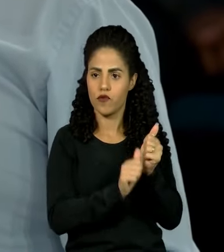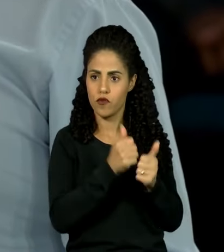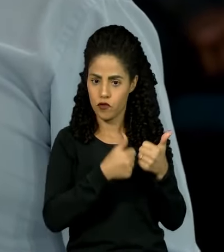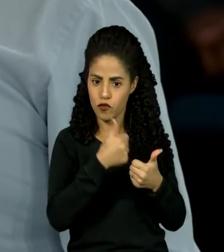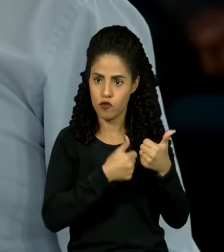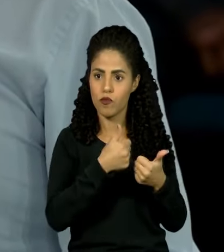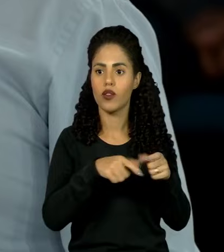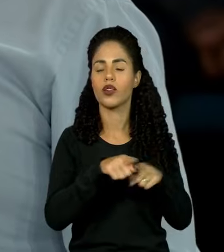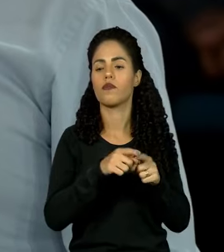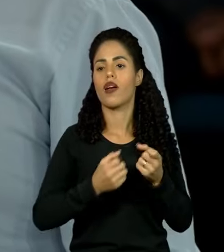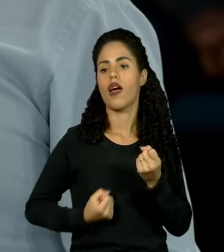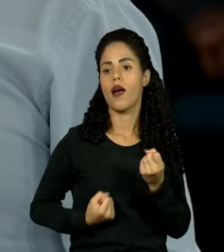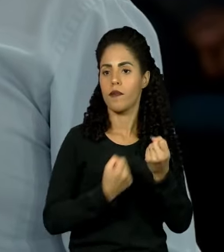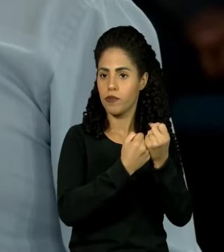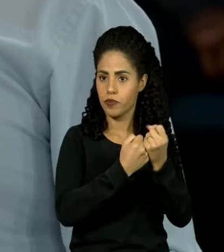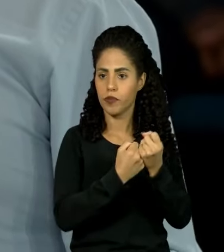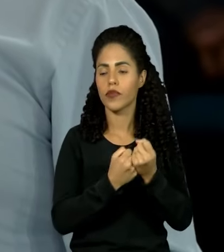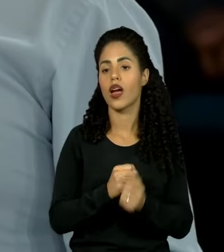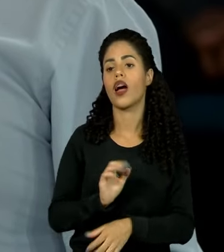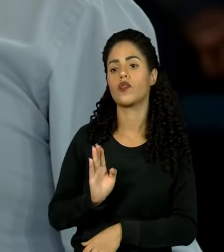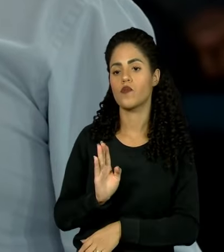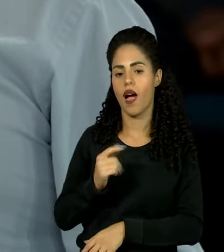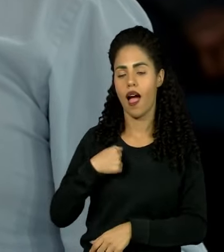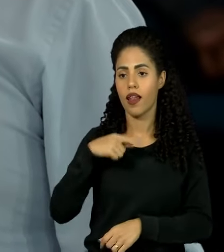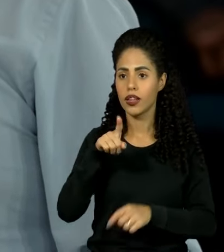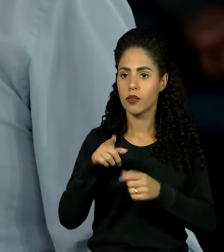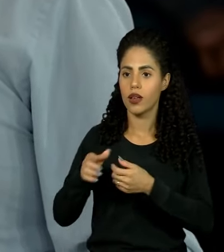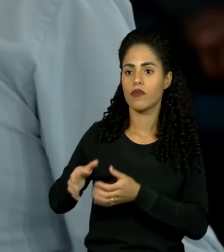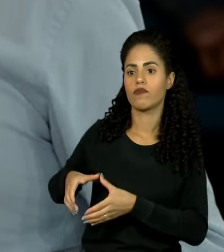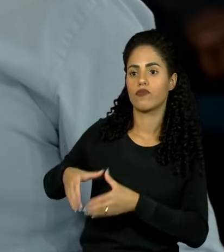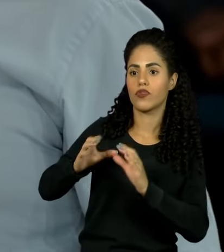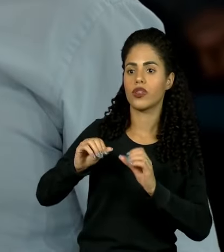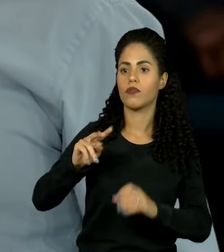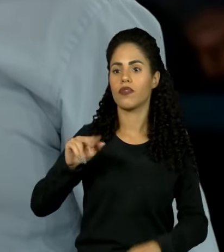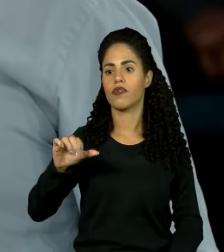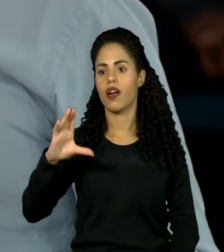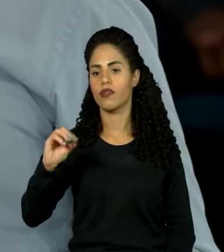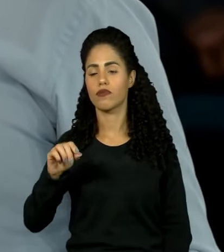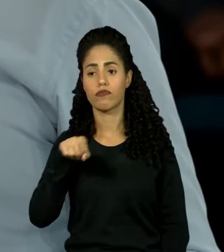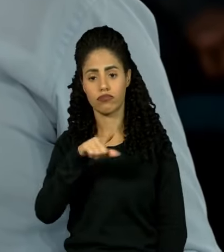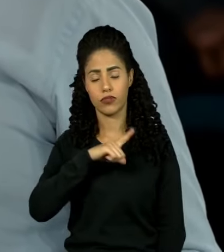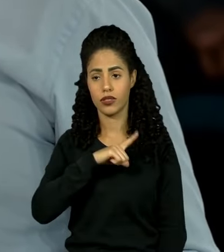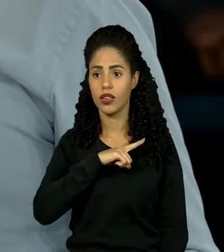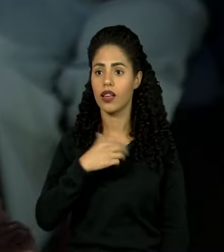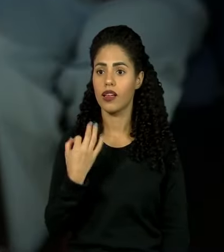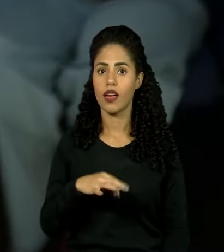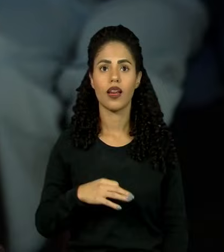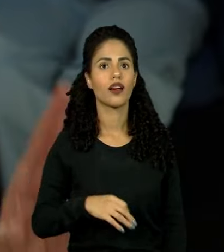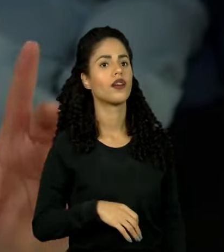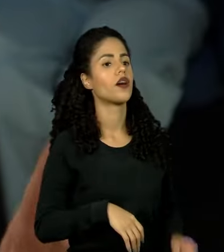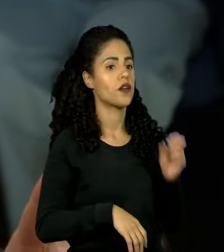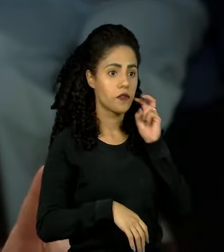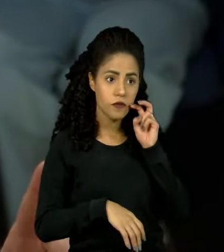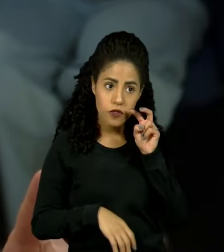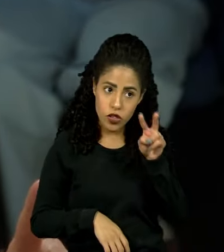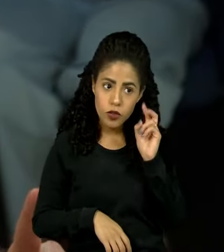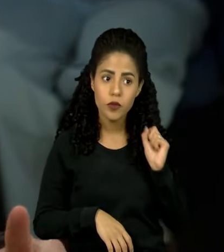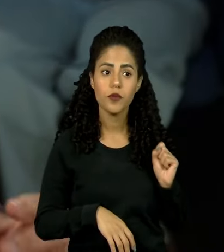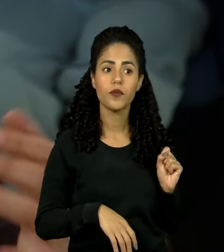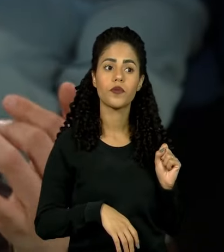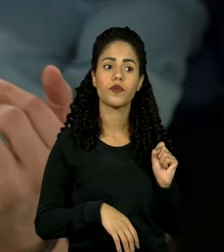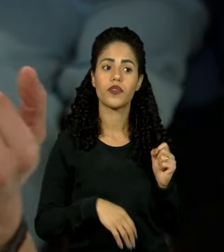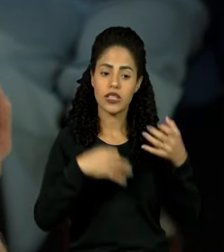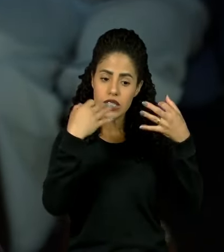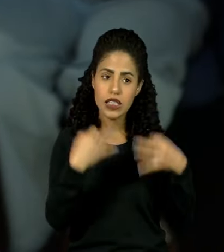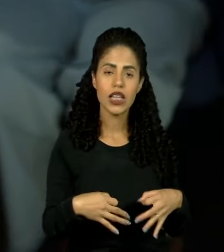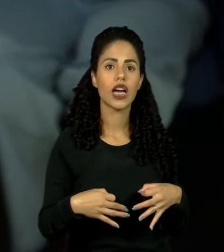o Bot fogo no vôlei de praia né e o Vasco no futebol de salão né Tá vendo que ele é um homem Democrata ó